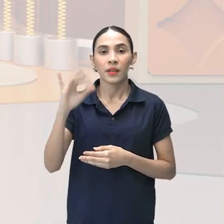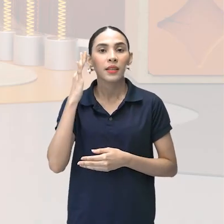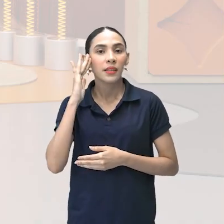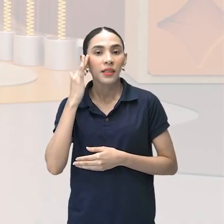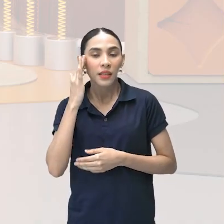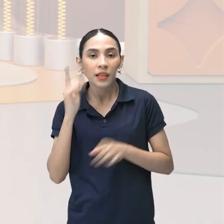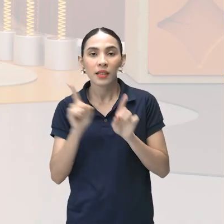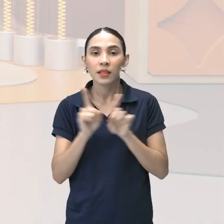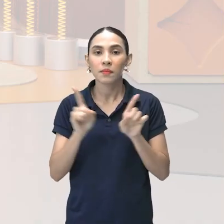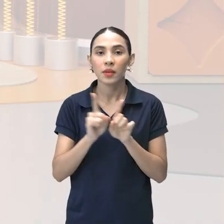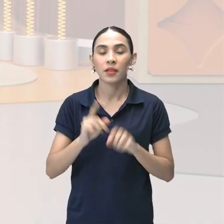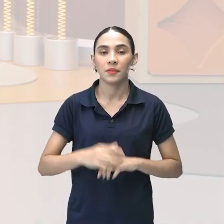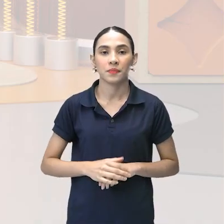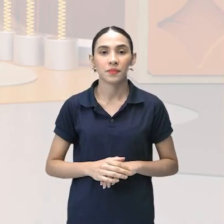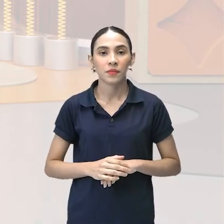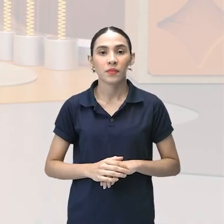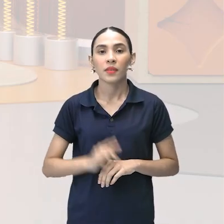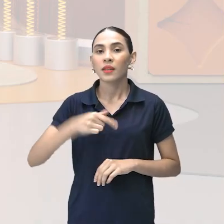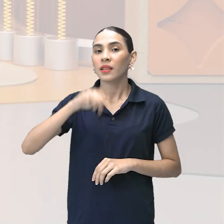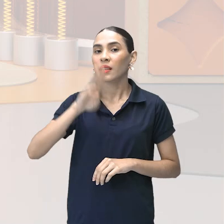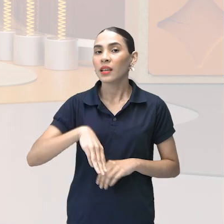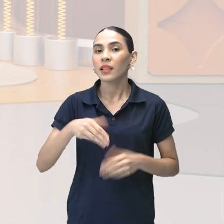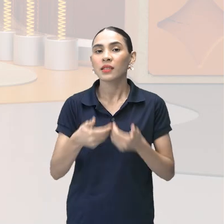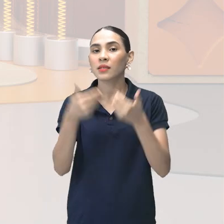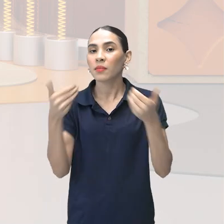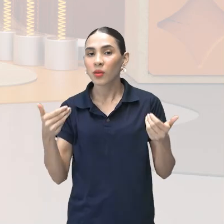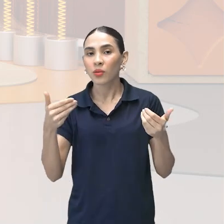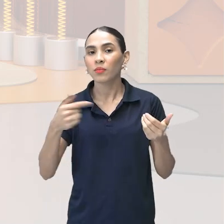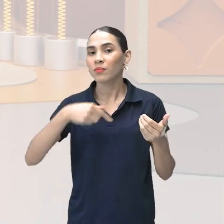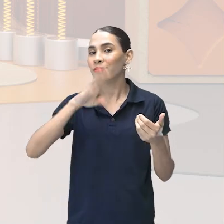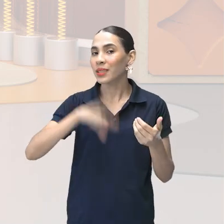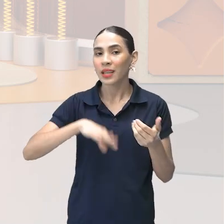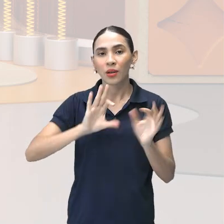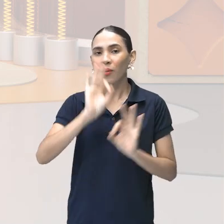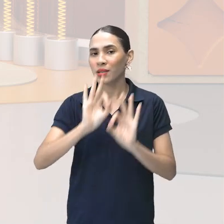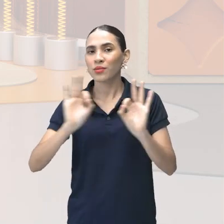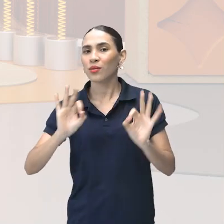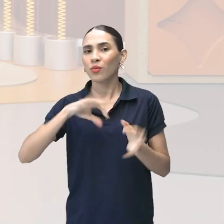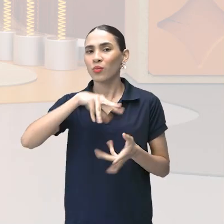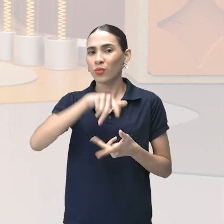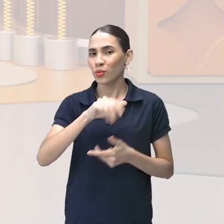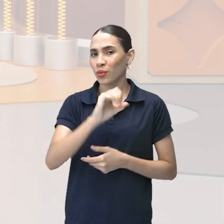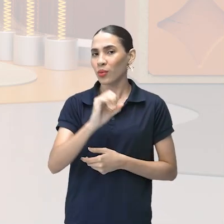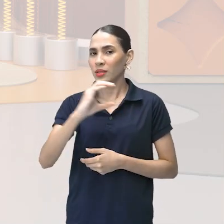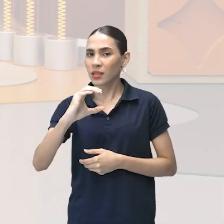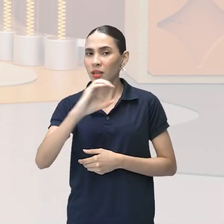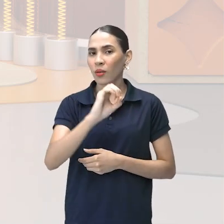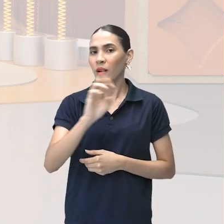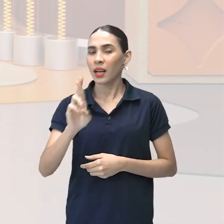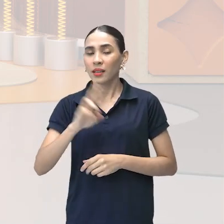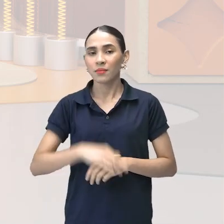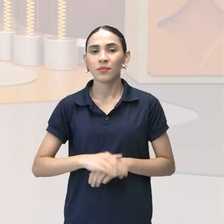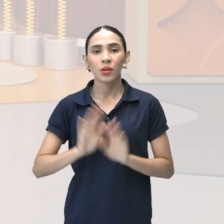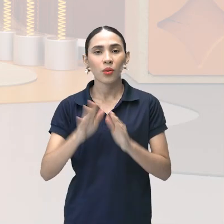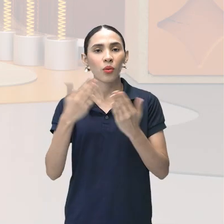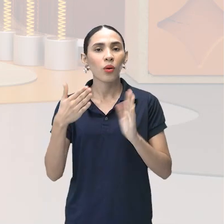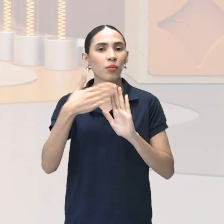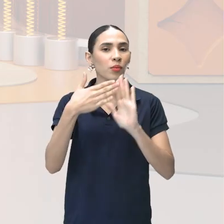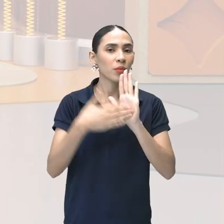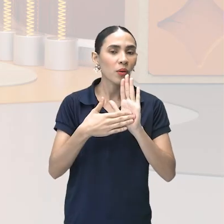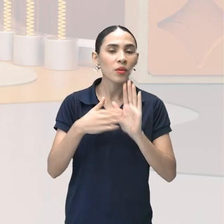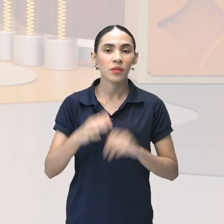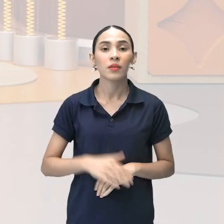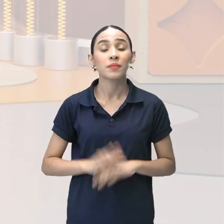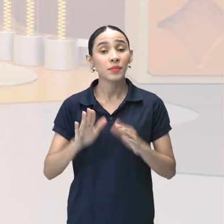no decorrer dessa aula, né, quem fez essa divisão, né? Quem dividiu o mundo dessa forma, em Oriente e Ocidente? Quais são os